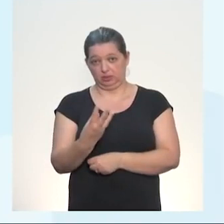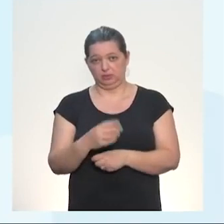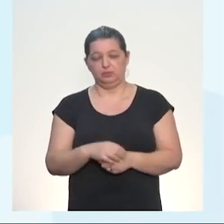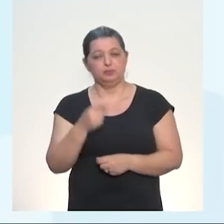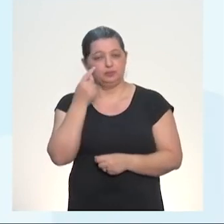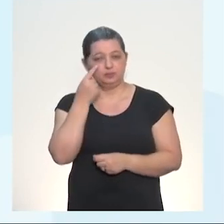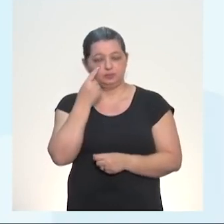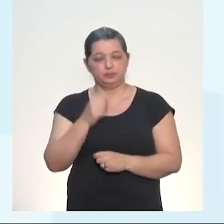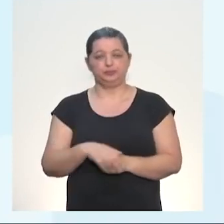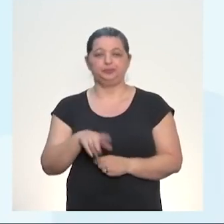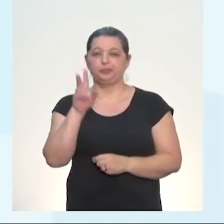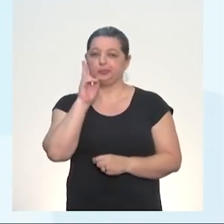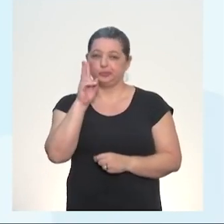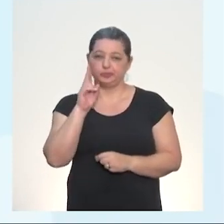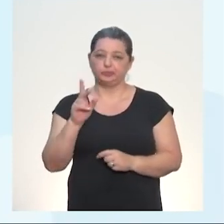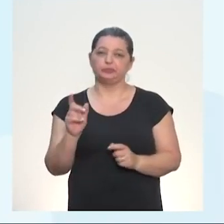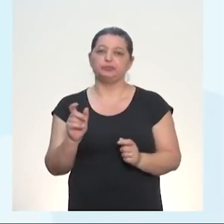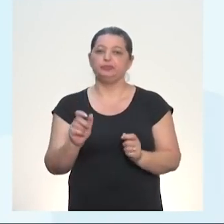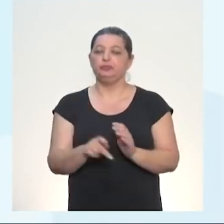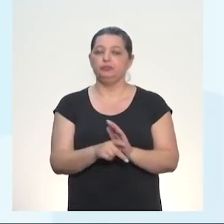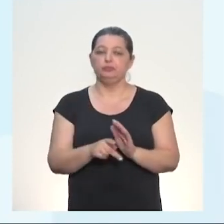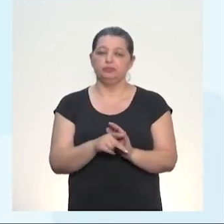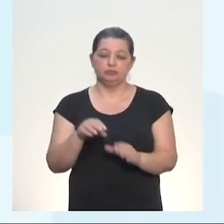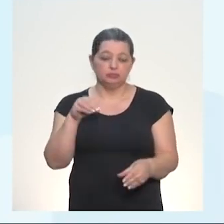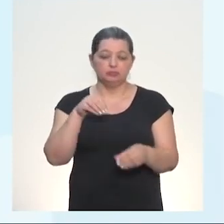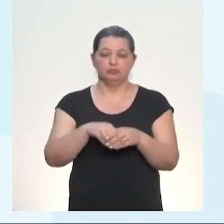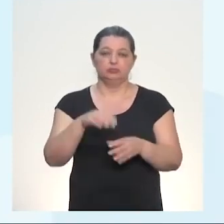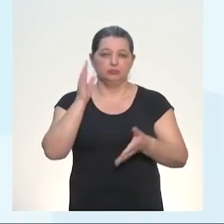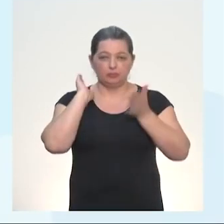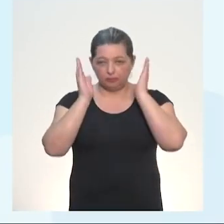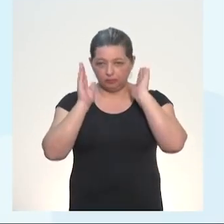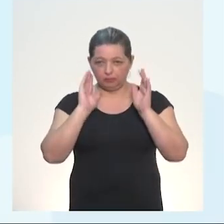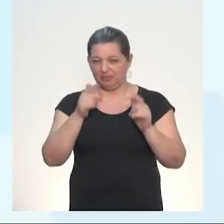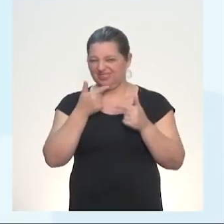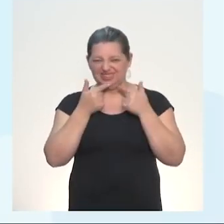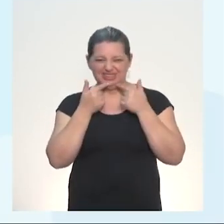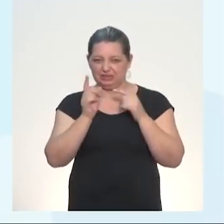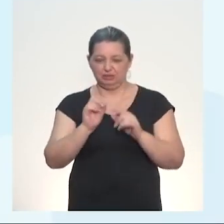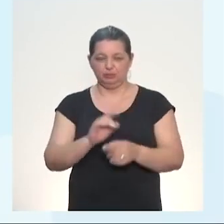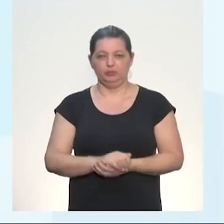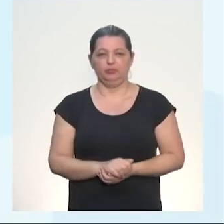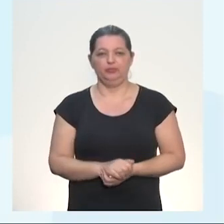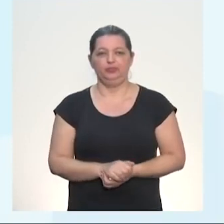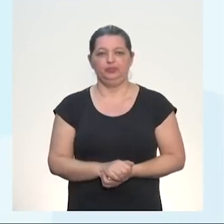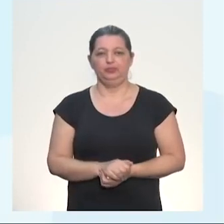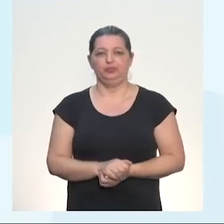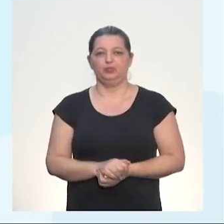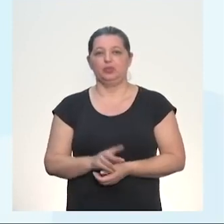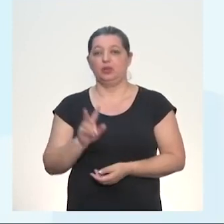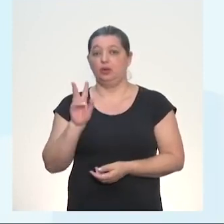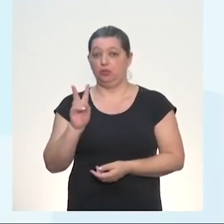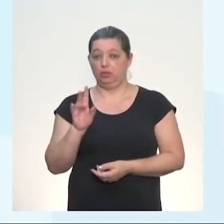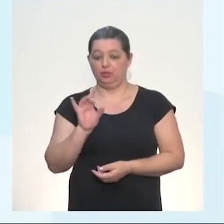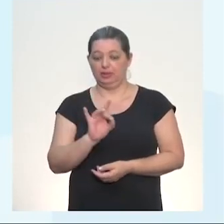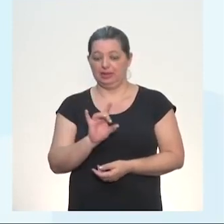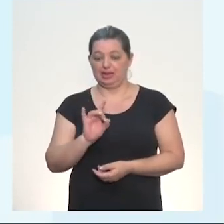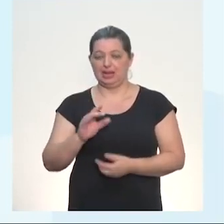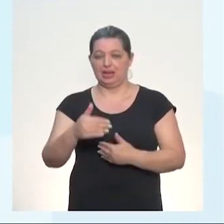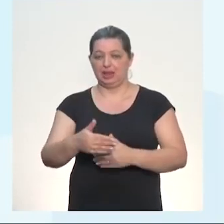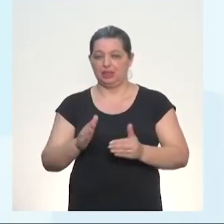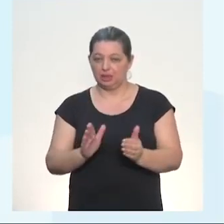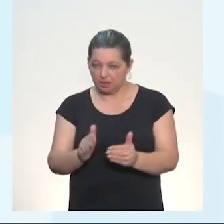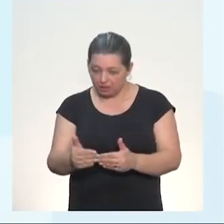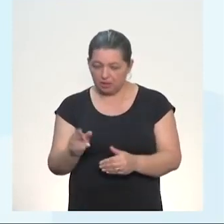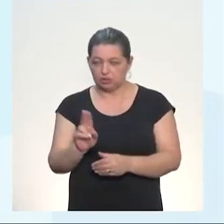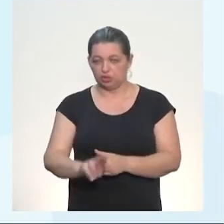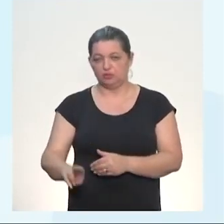Lembrando que a capacidade do caminhão é de 30 metros cúbicos, não ri de mim não, professor Inês. E o volume de cada uma dessas caixas, nas quais